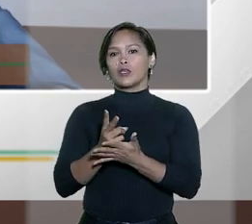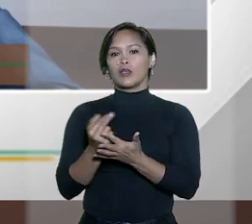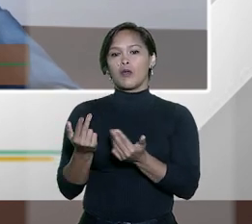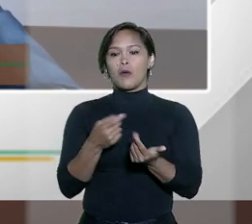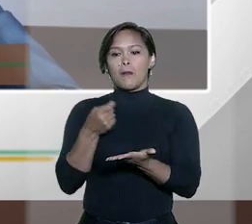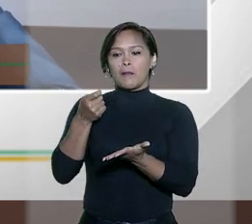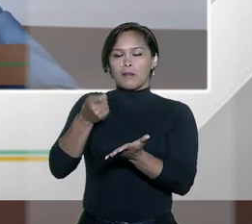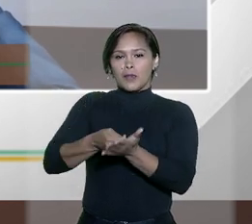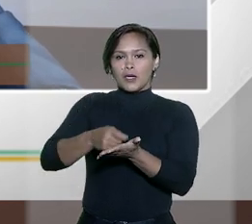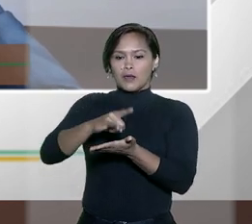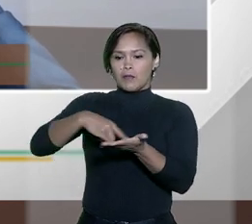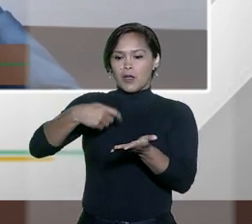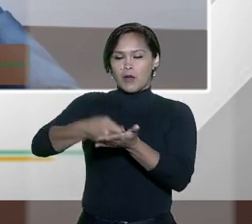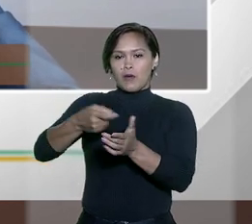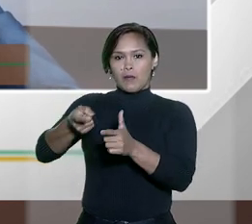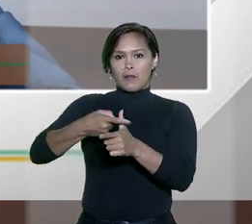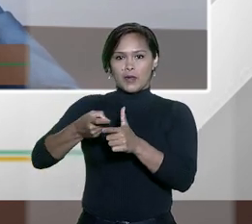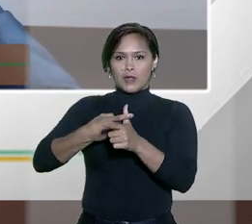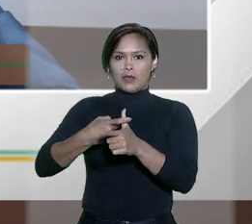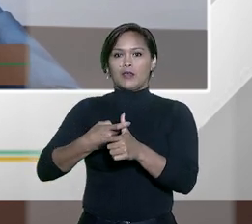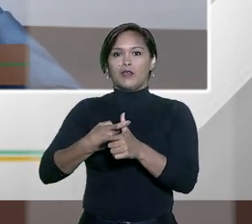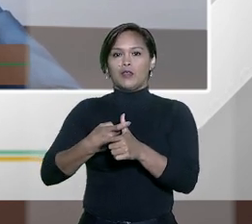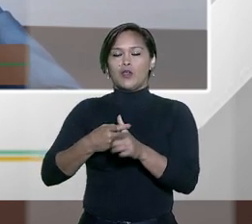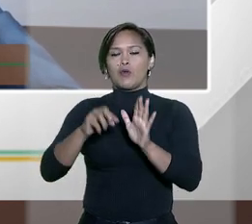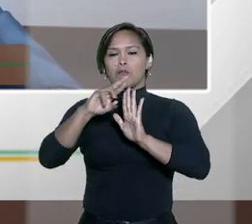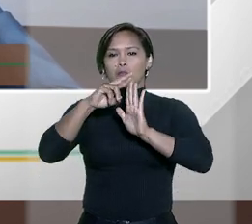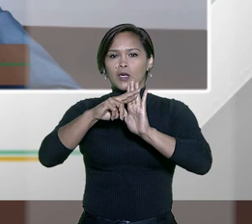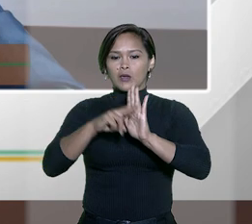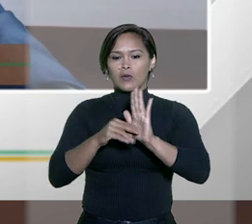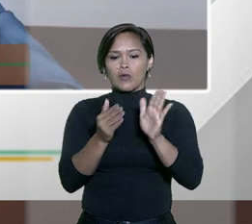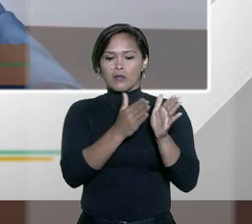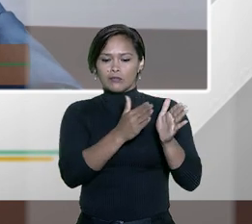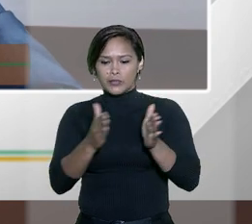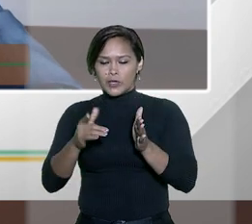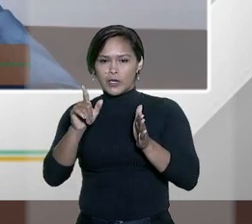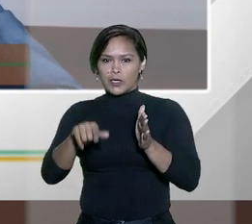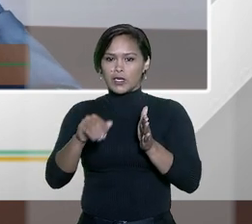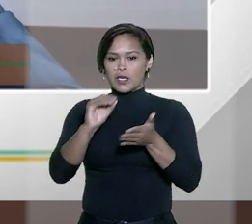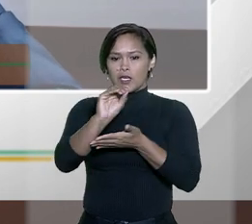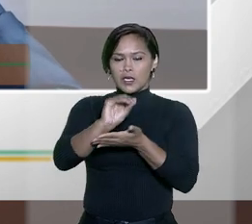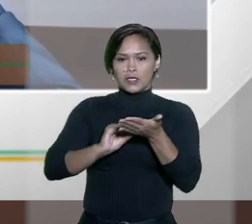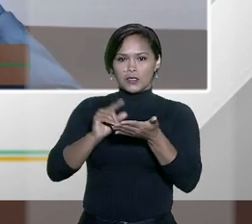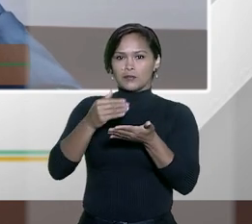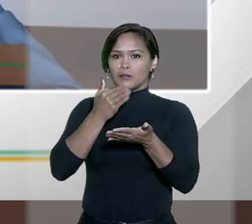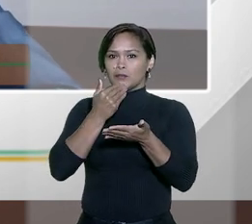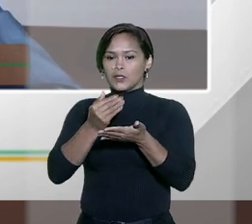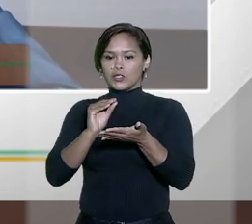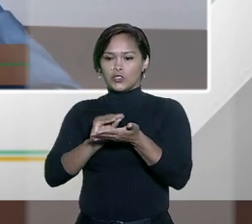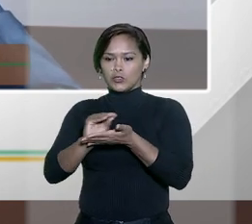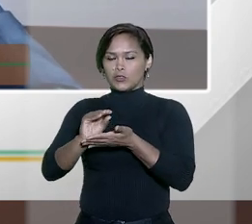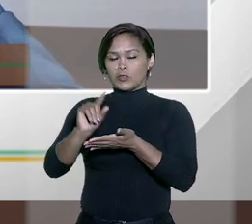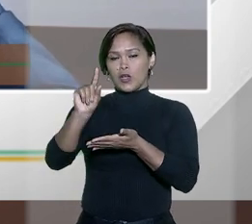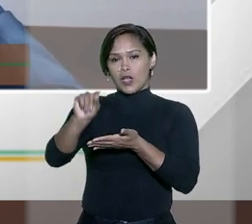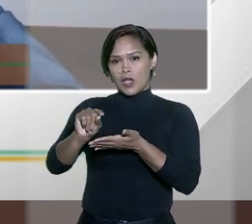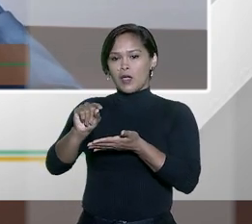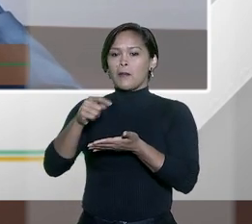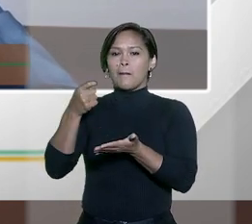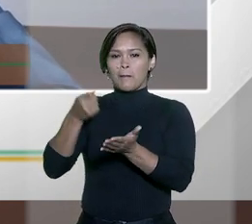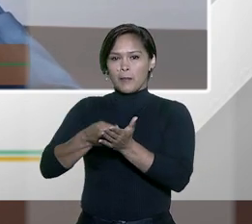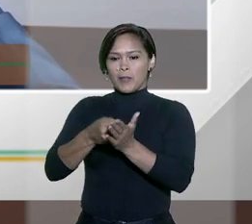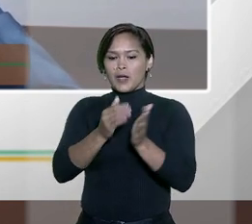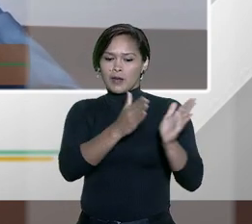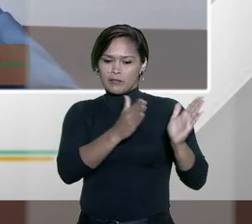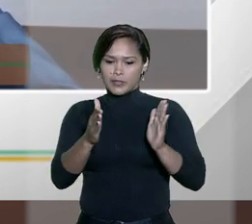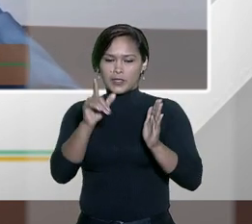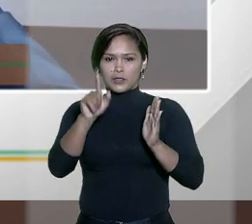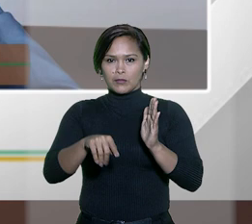um pagamento do precatório regular dentro do prazo, né, expedido em certa maneira, pago dentro